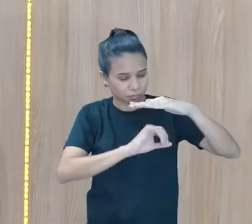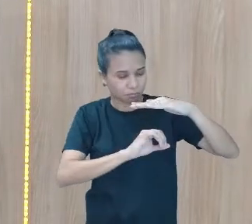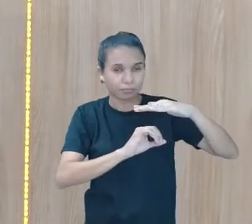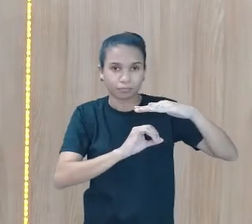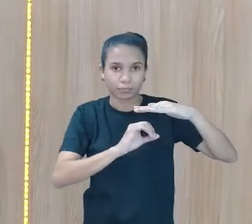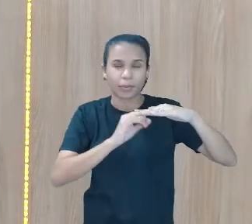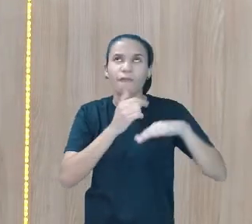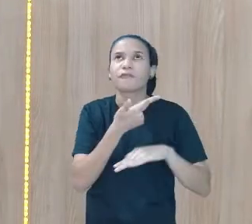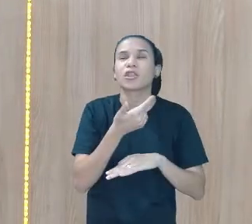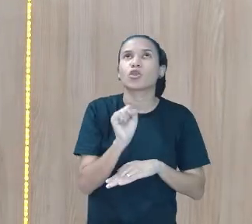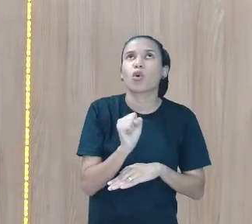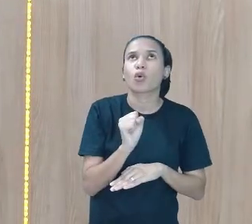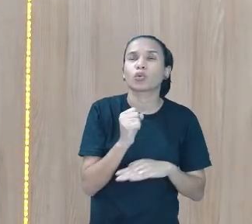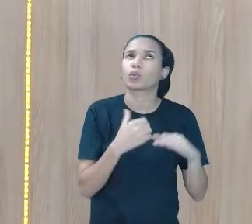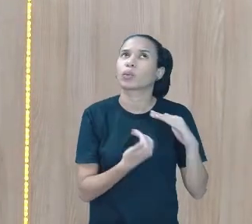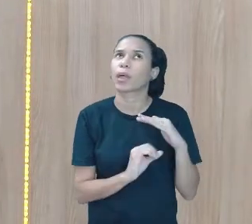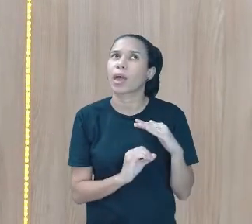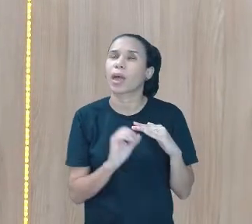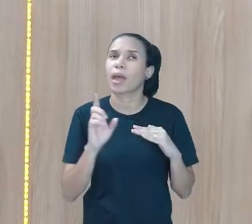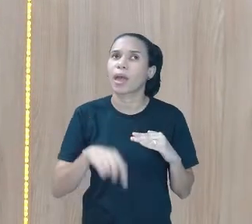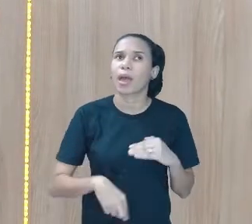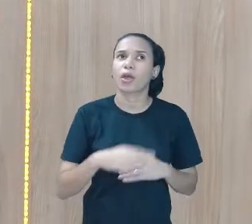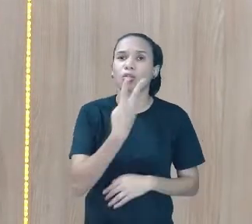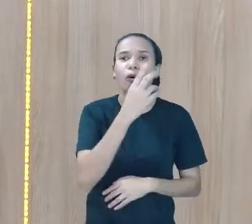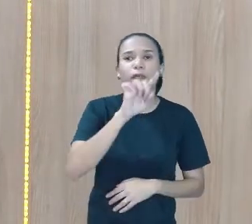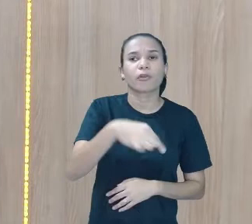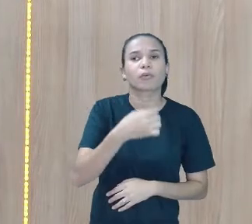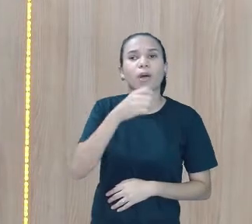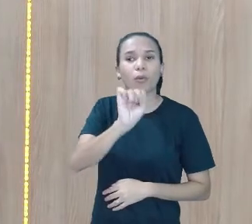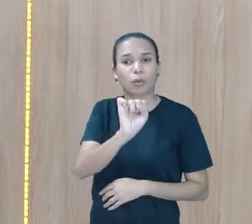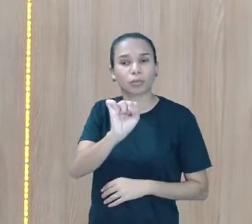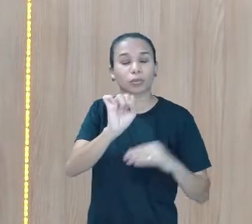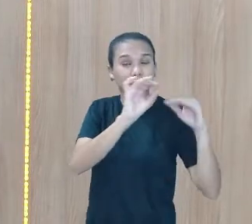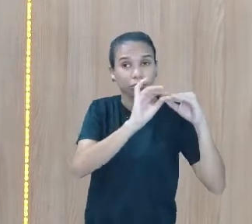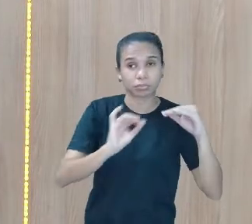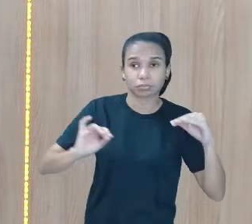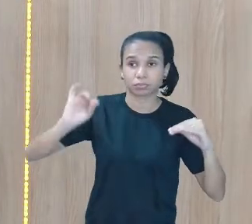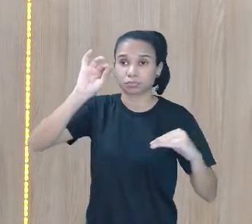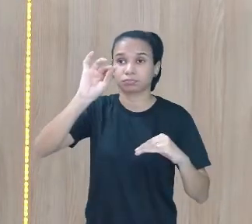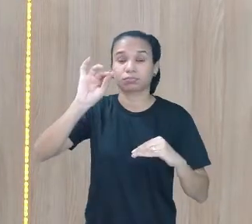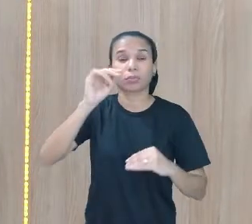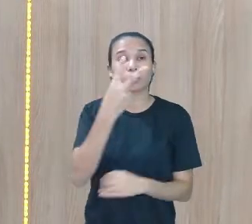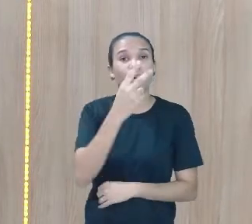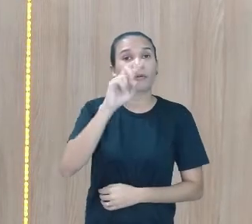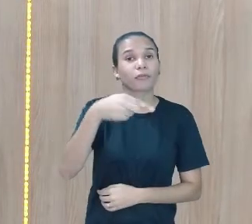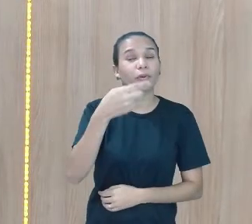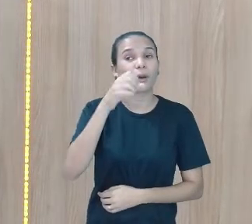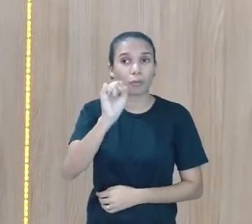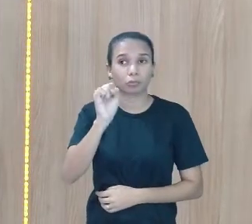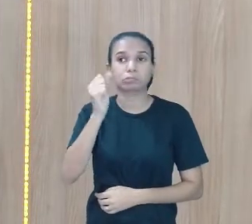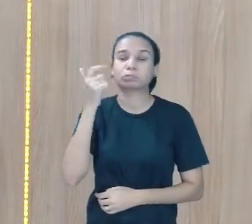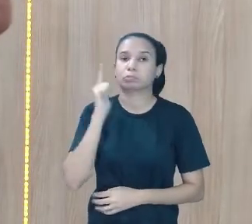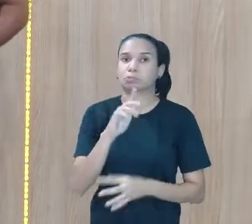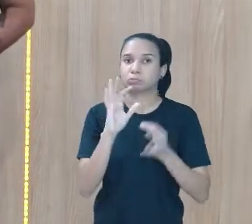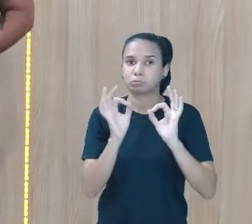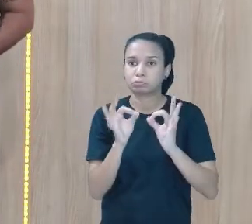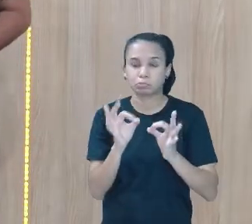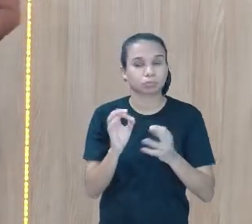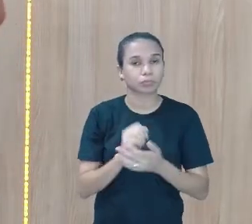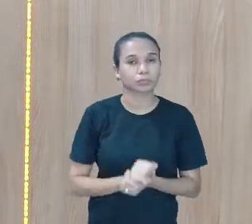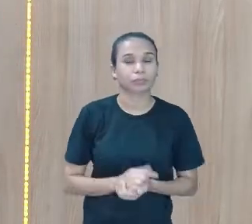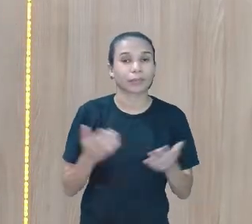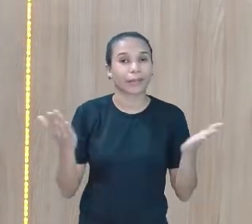10. 28 sobre 10 é 2,8. Então, esse ponto aqui, ó, vai ser 2,8, vai bater